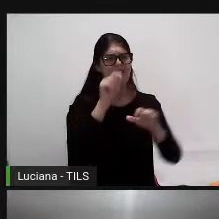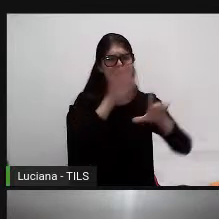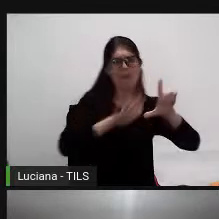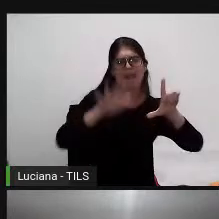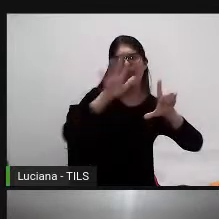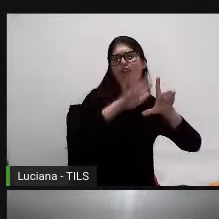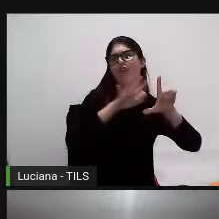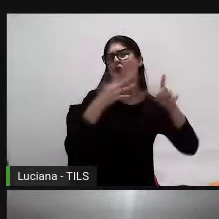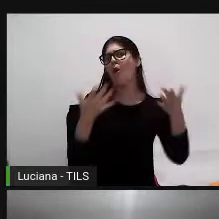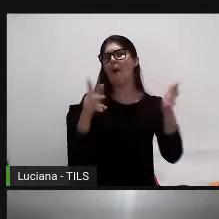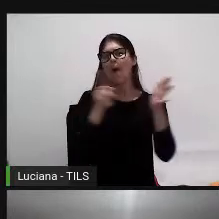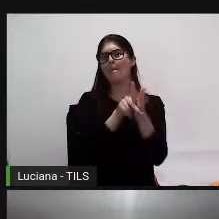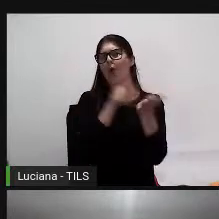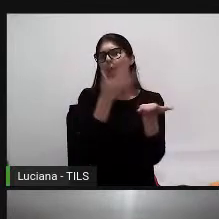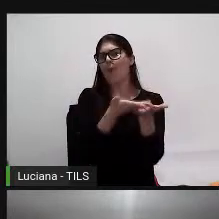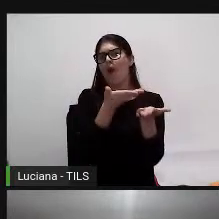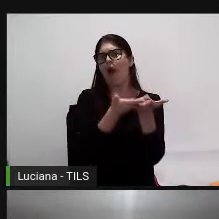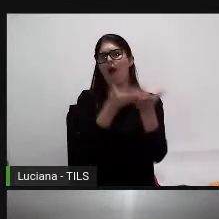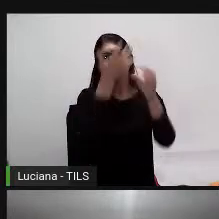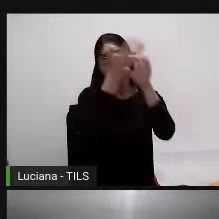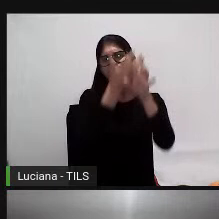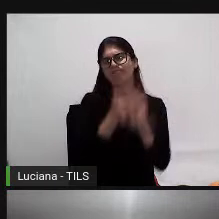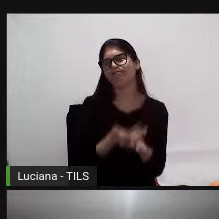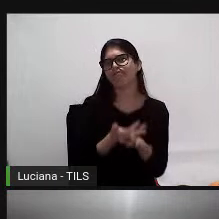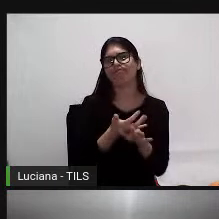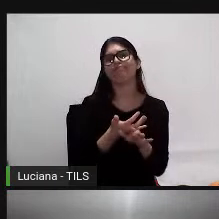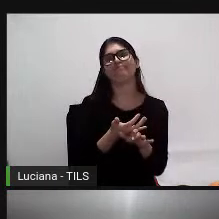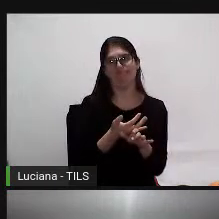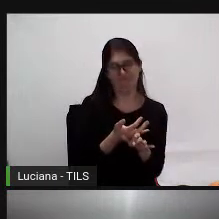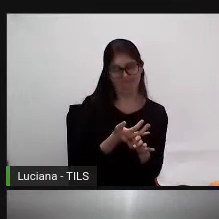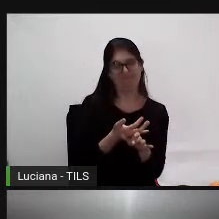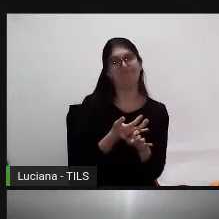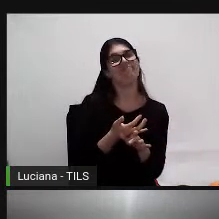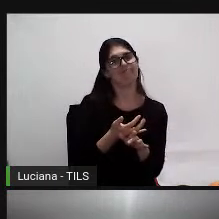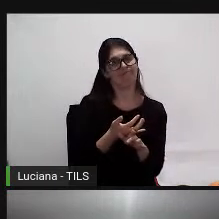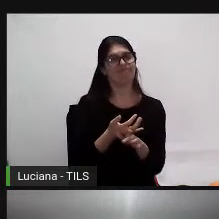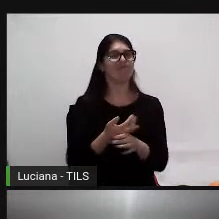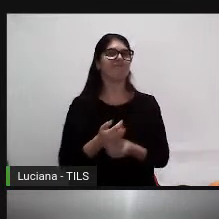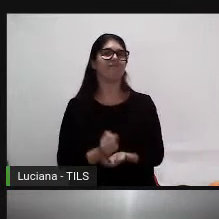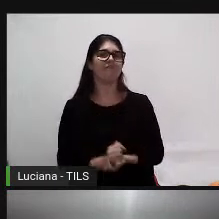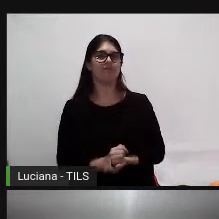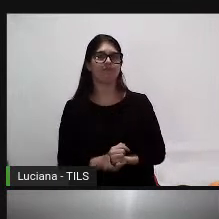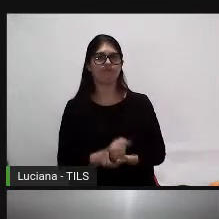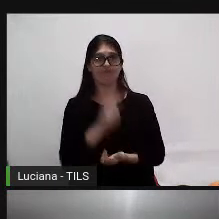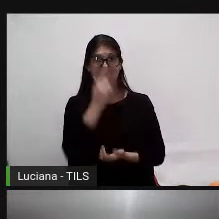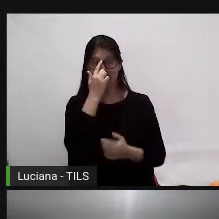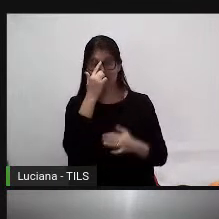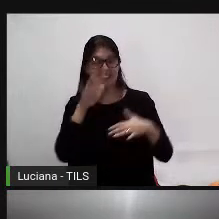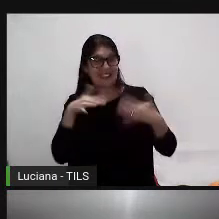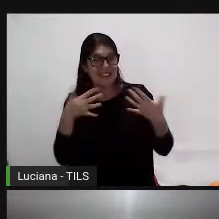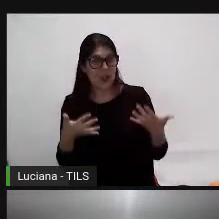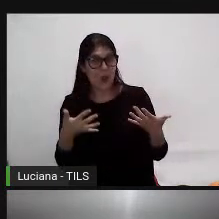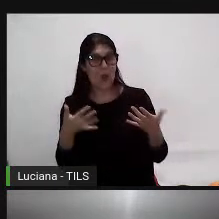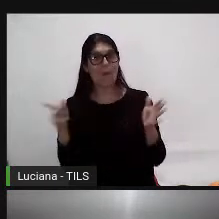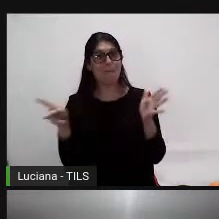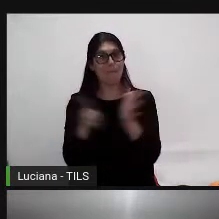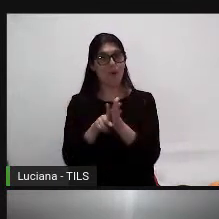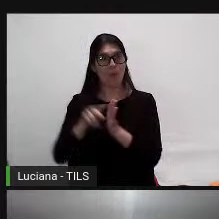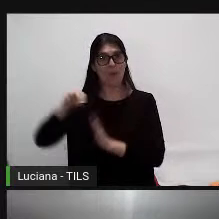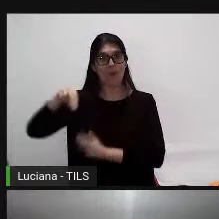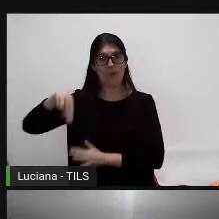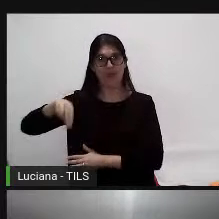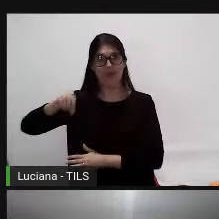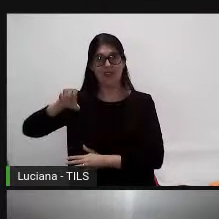que estarão, onde estarão as disciplinas, estarão desenvolvendo as atividades, aí é o NEAD,